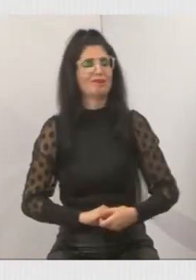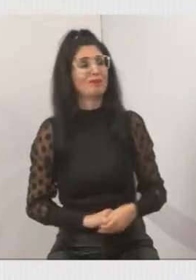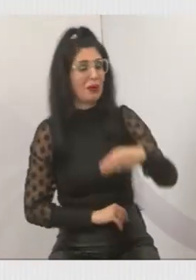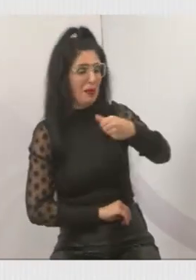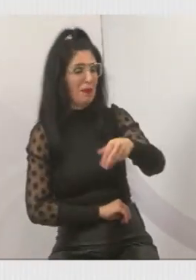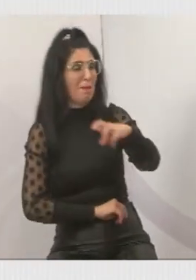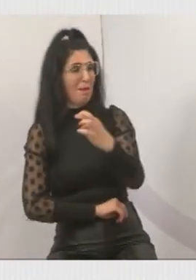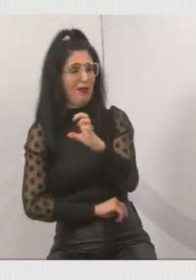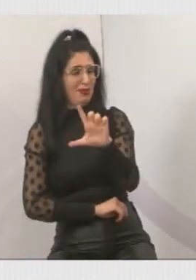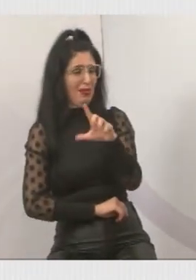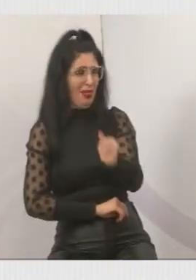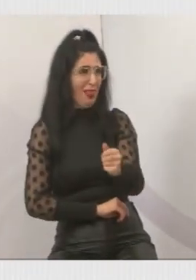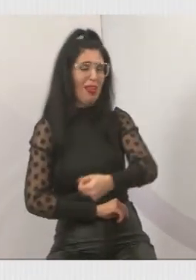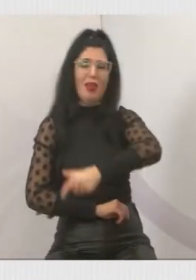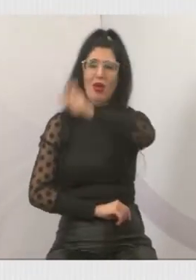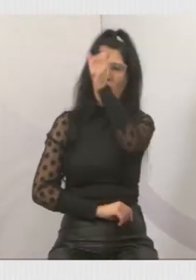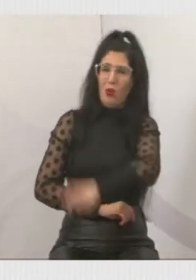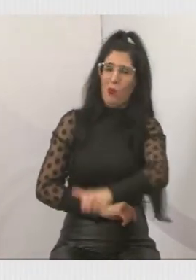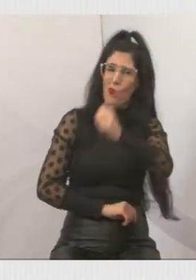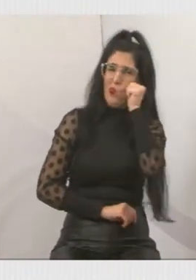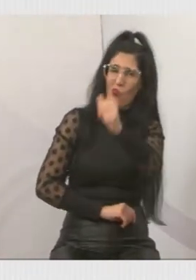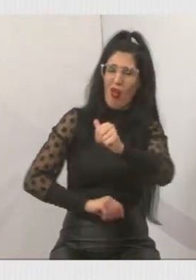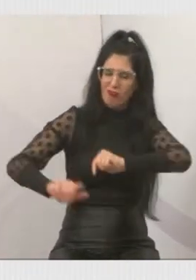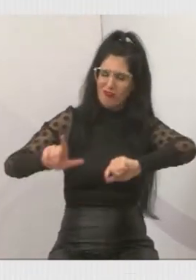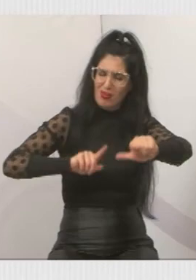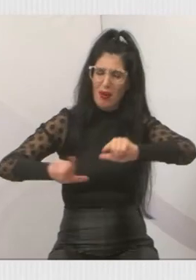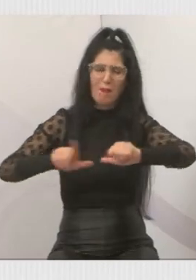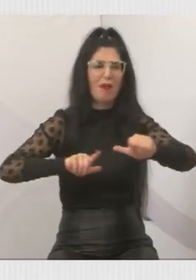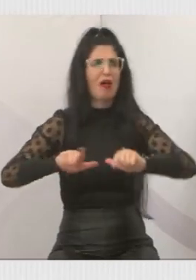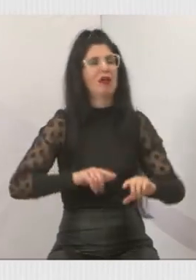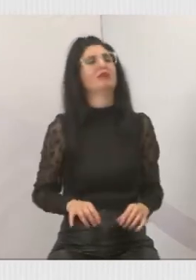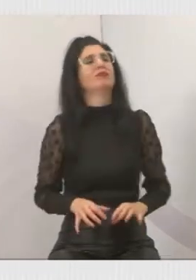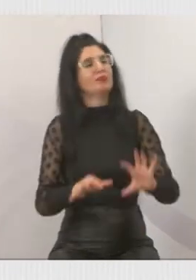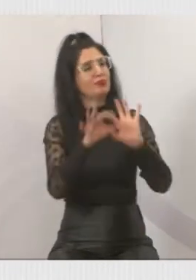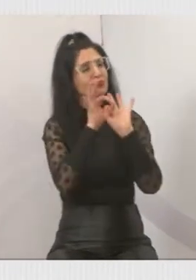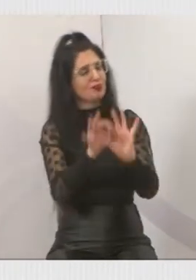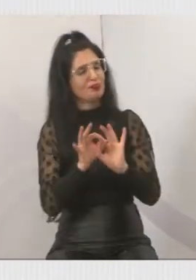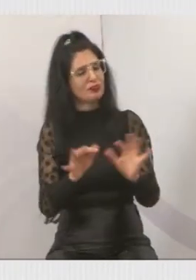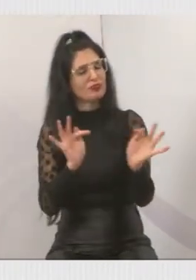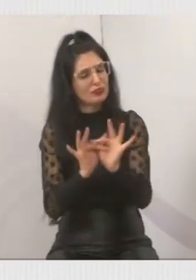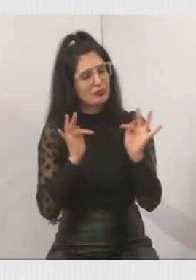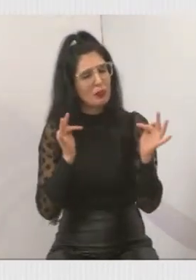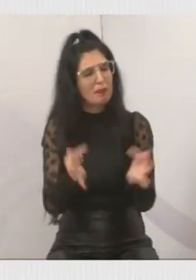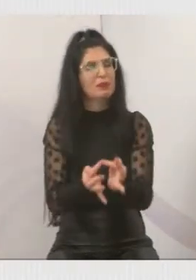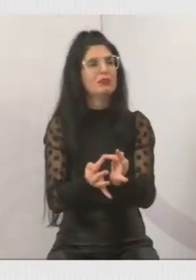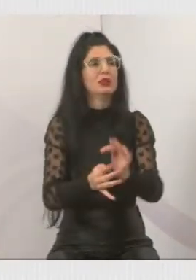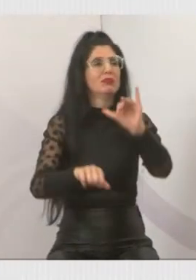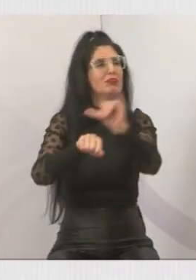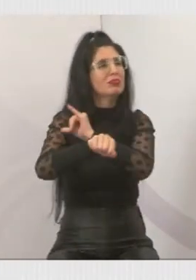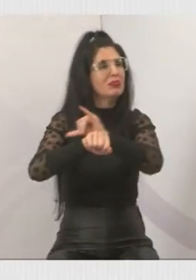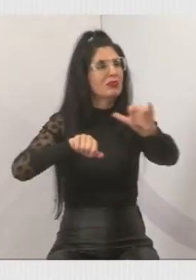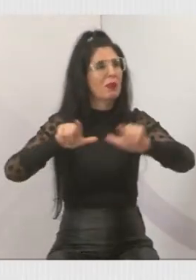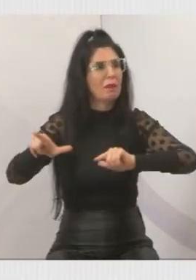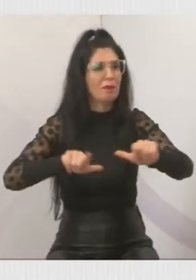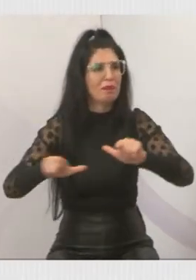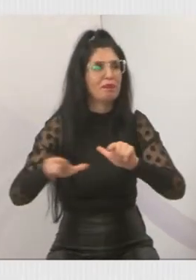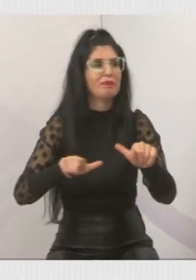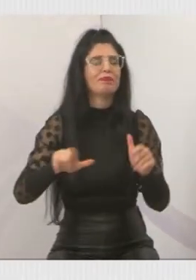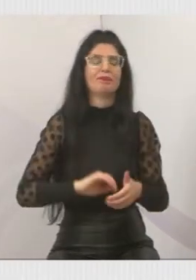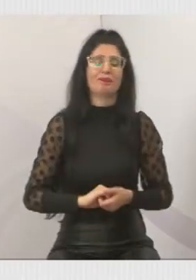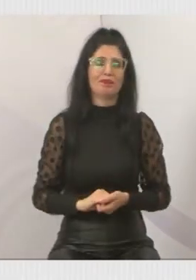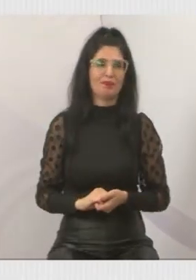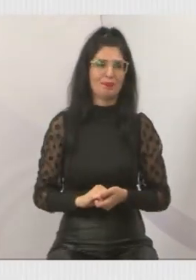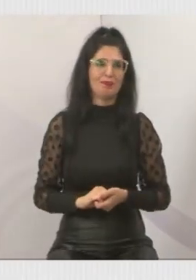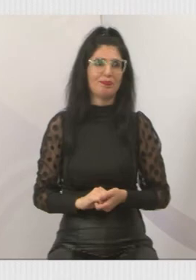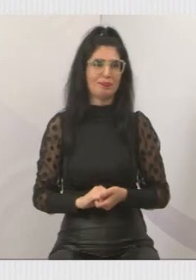Marcela é um exemplo de mulher batalhadora que uniu a família ao redor do seu trabalho. Pois a palavra cativa, mas